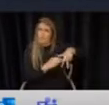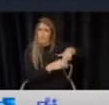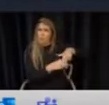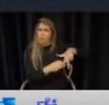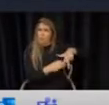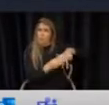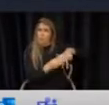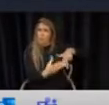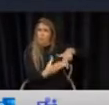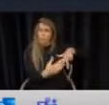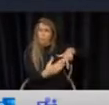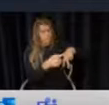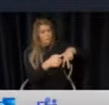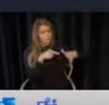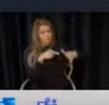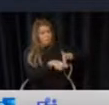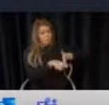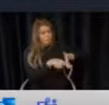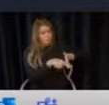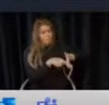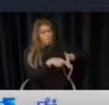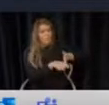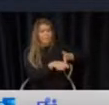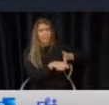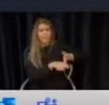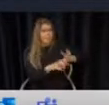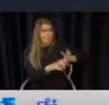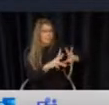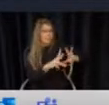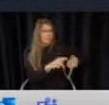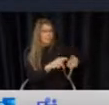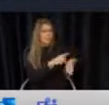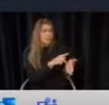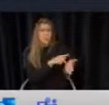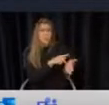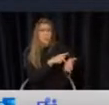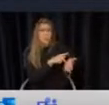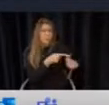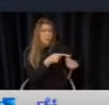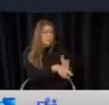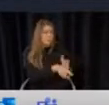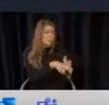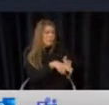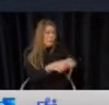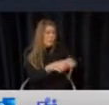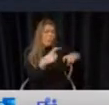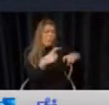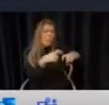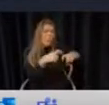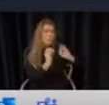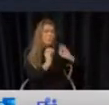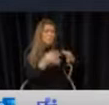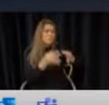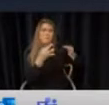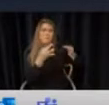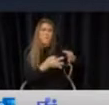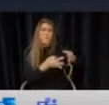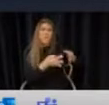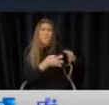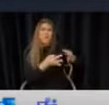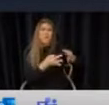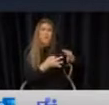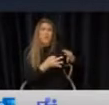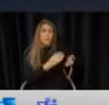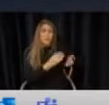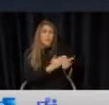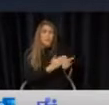dele, e estando tudo certo com os exames, com a função dos órgãos desse paciente, é iniciada a